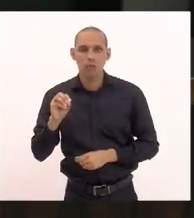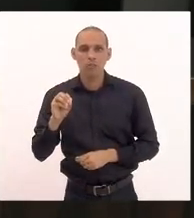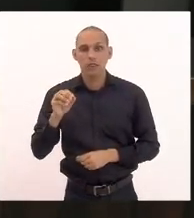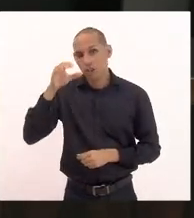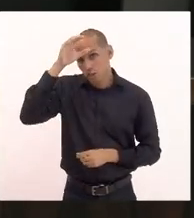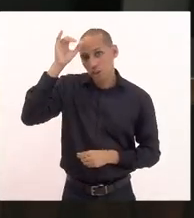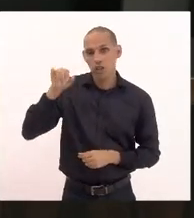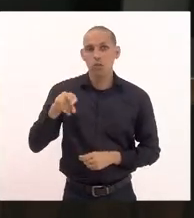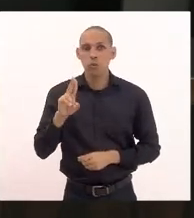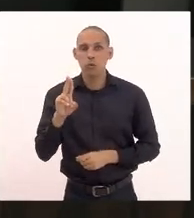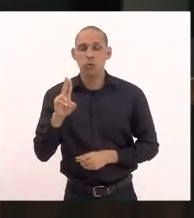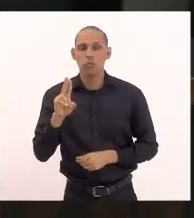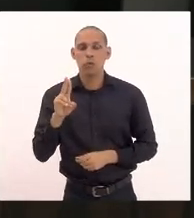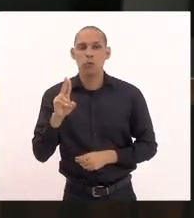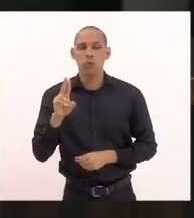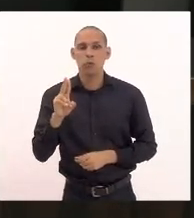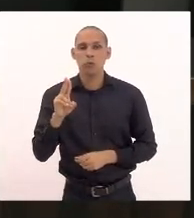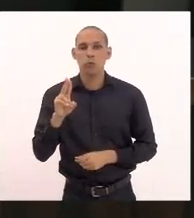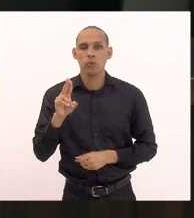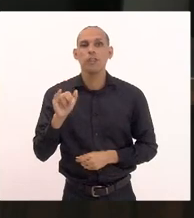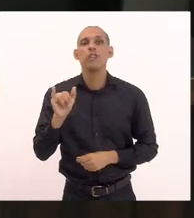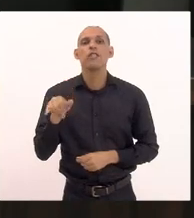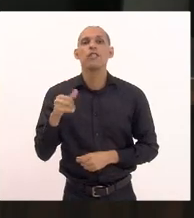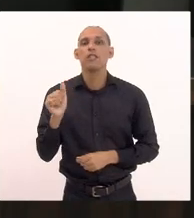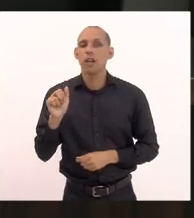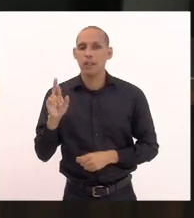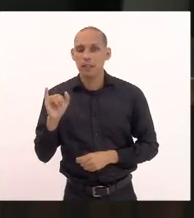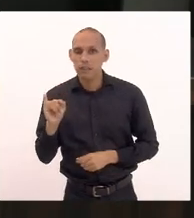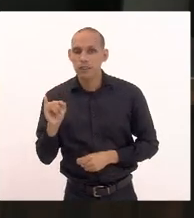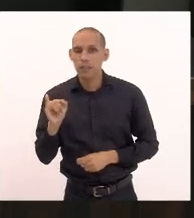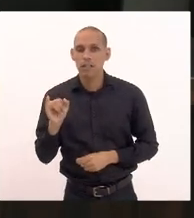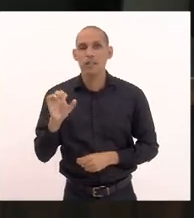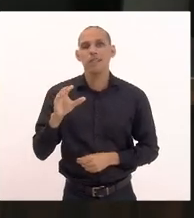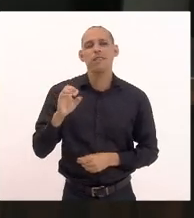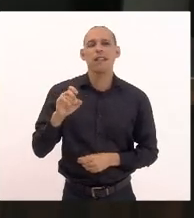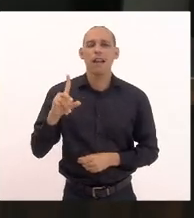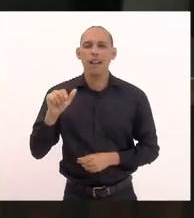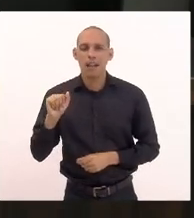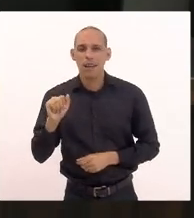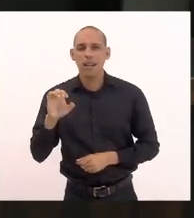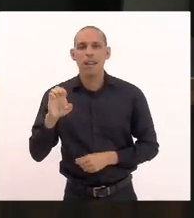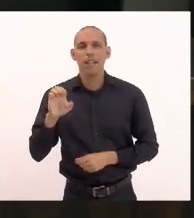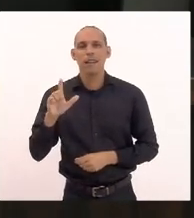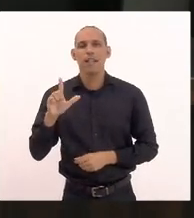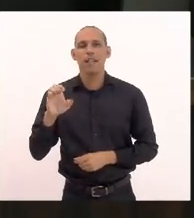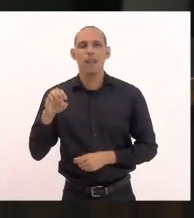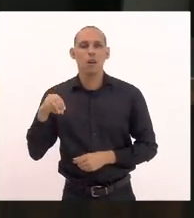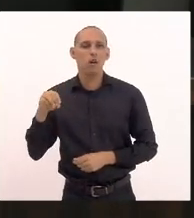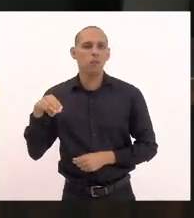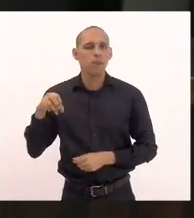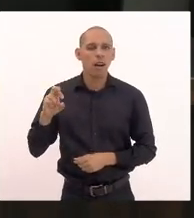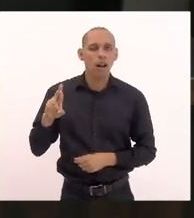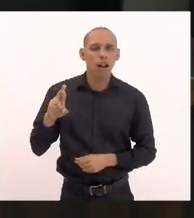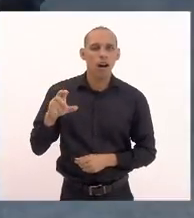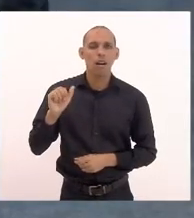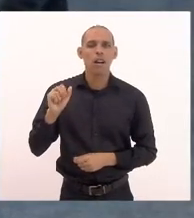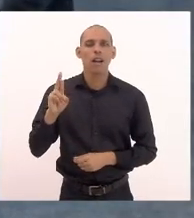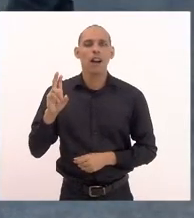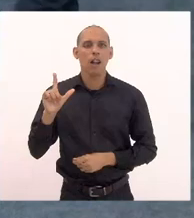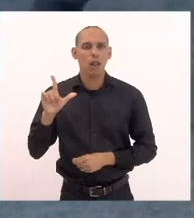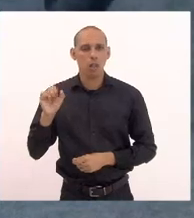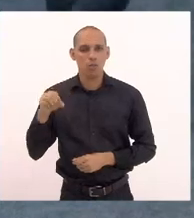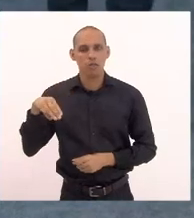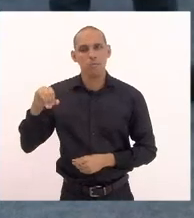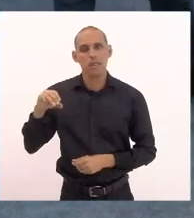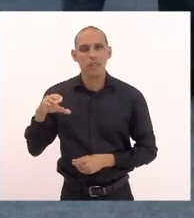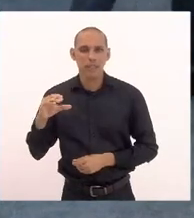Ju, deputado Jari, deputada Célia, deputado Eliomar, deputado Carlos Mink,